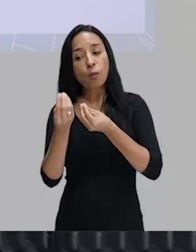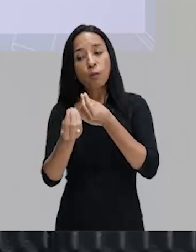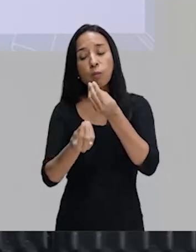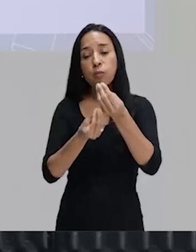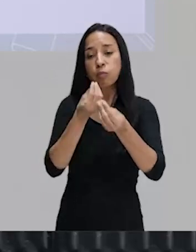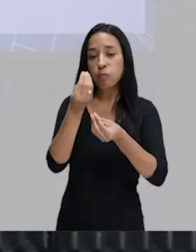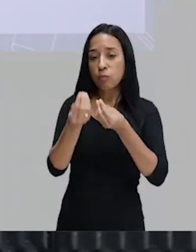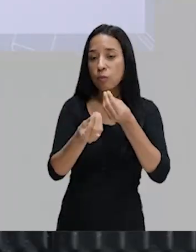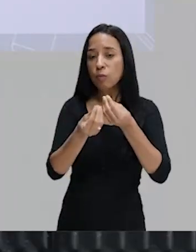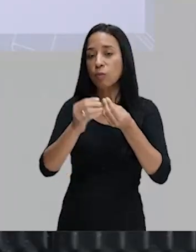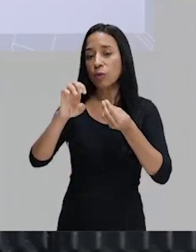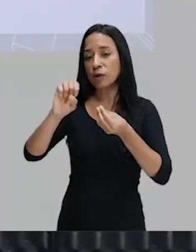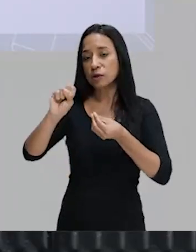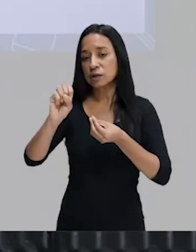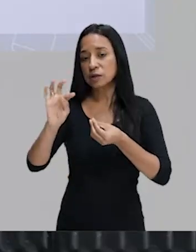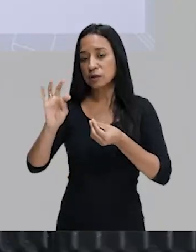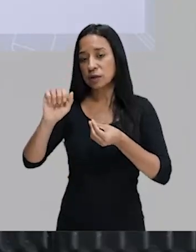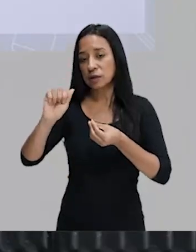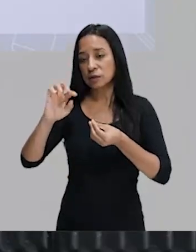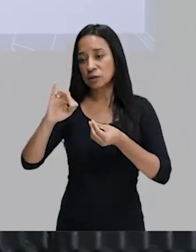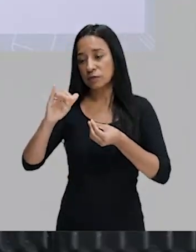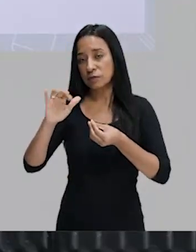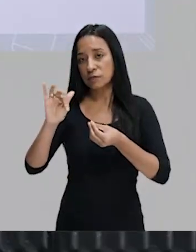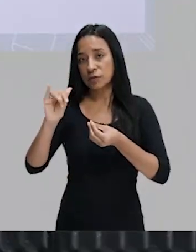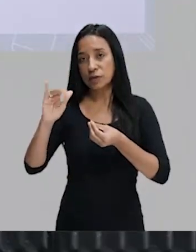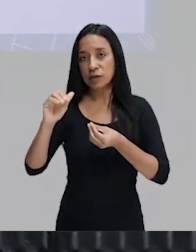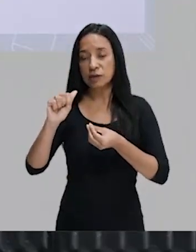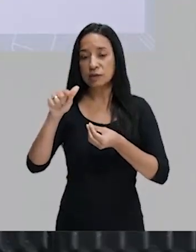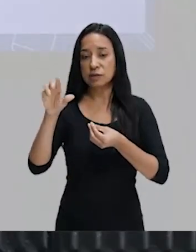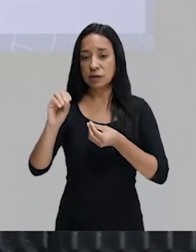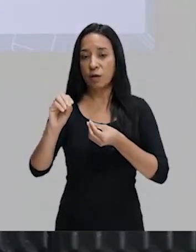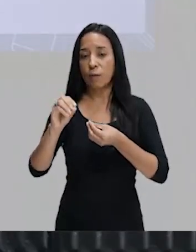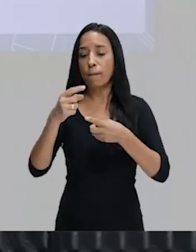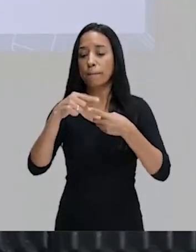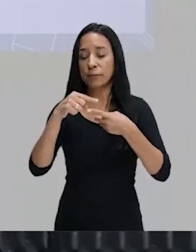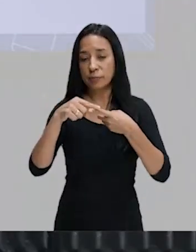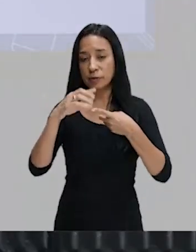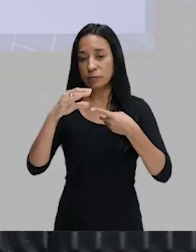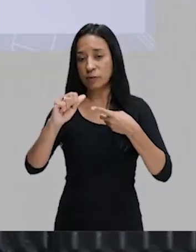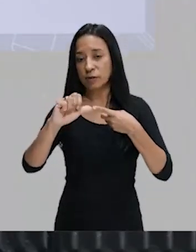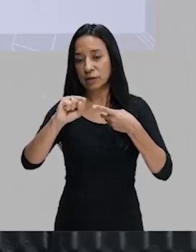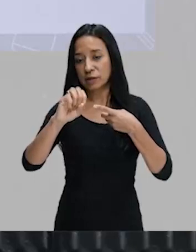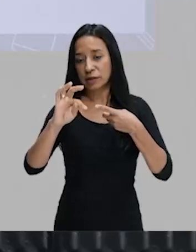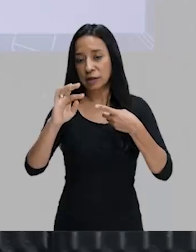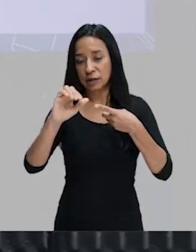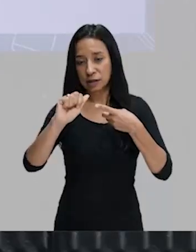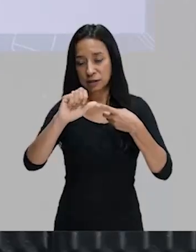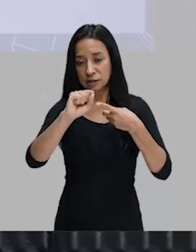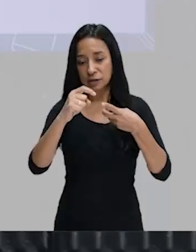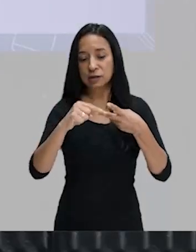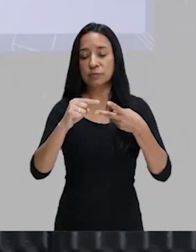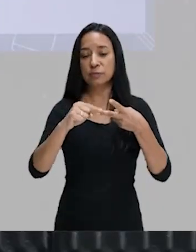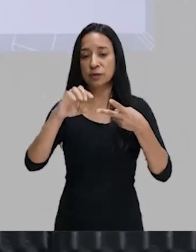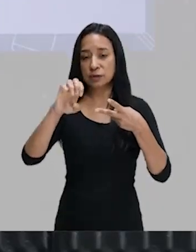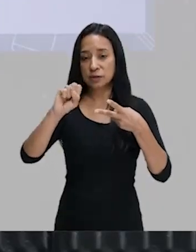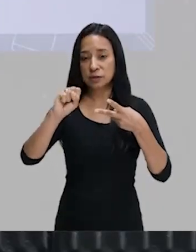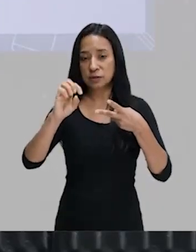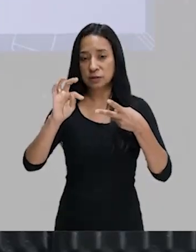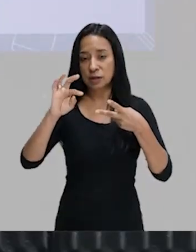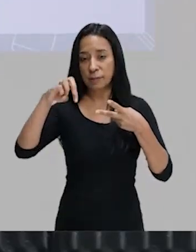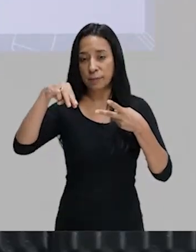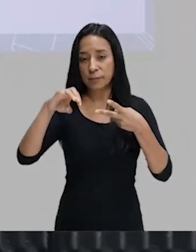Primeiro, castas. Segunda, estamentos. E terceira, sociedade de